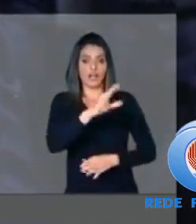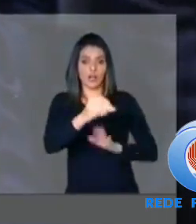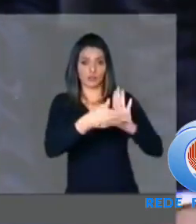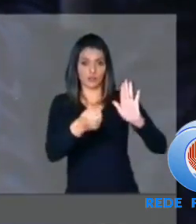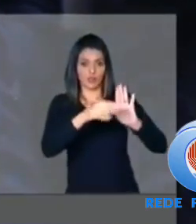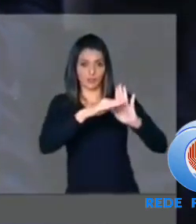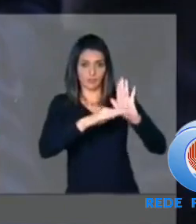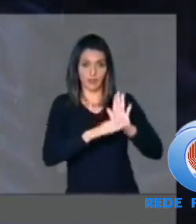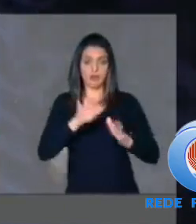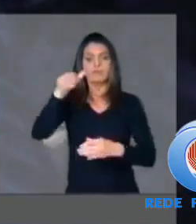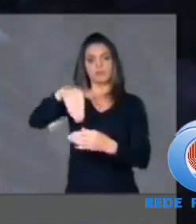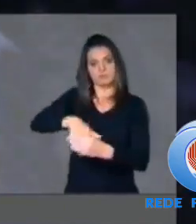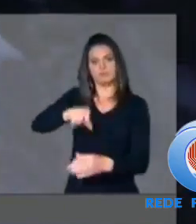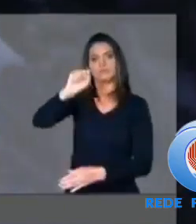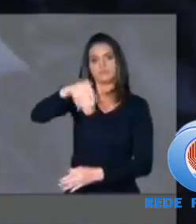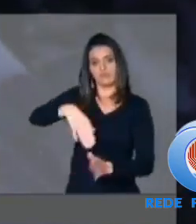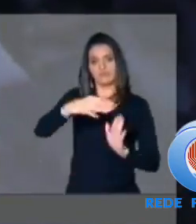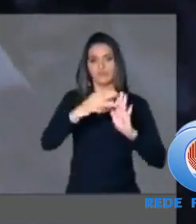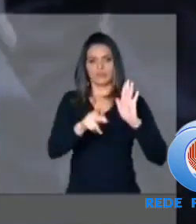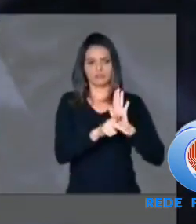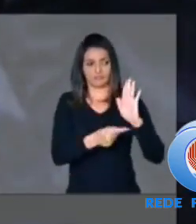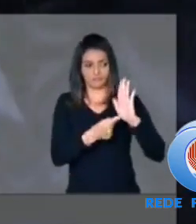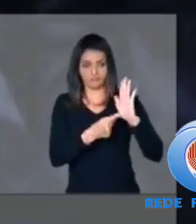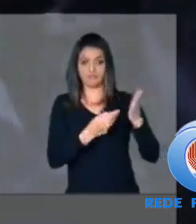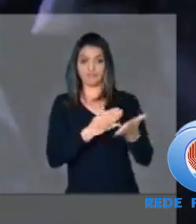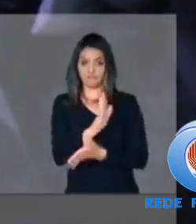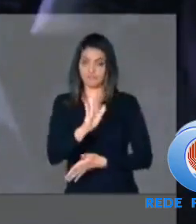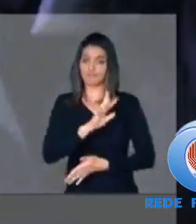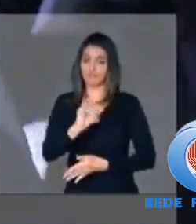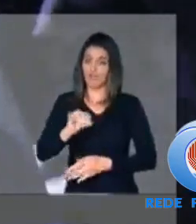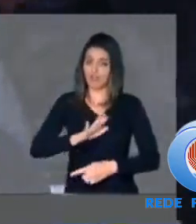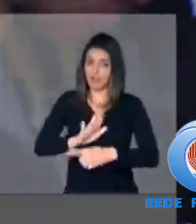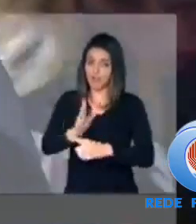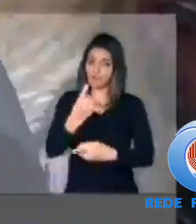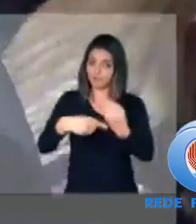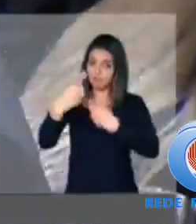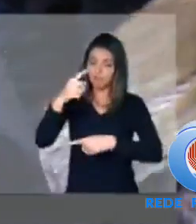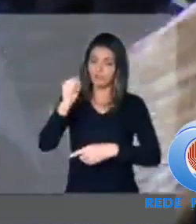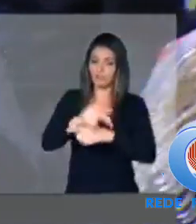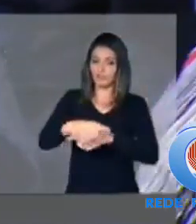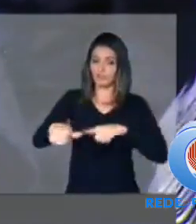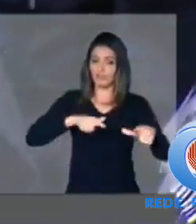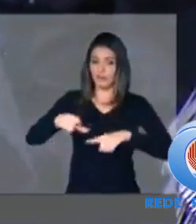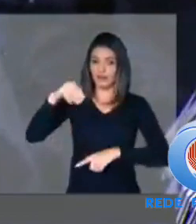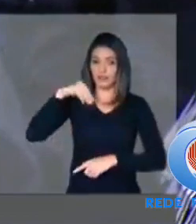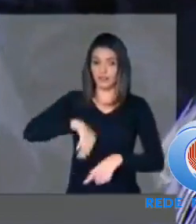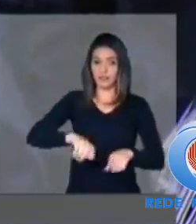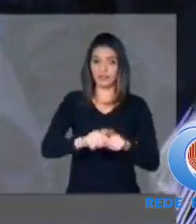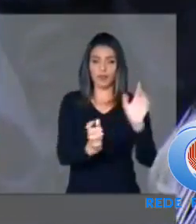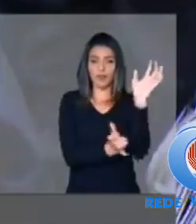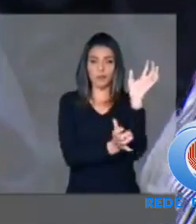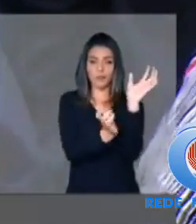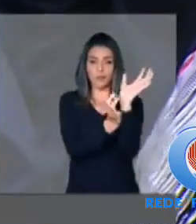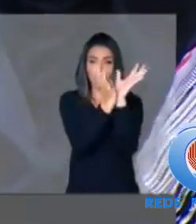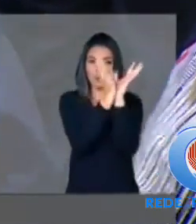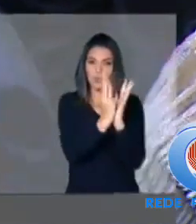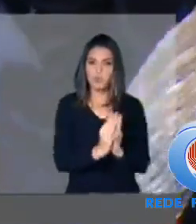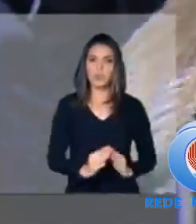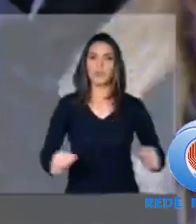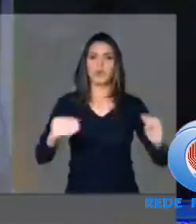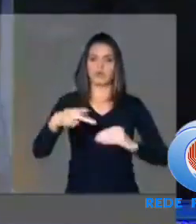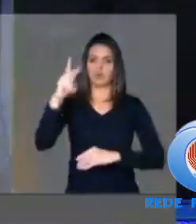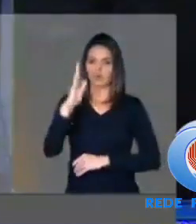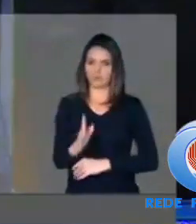medida provisória que vai ajudar a gerar emprego, gerar renda, a desburocratizar o nosso Brasil. Obrigado, senhor